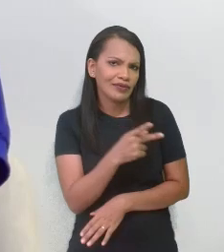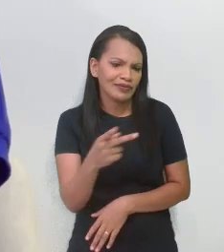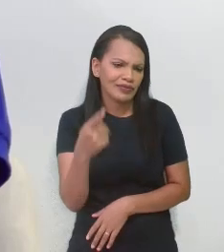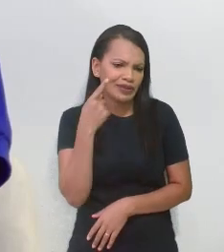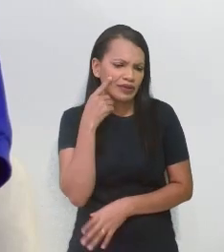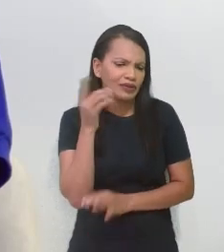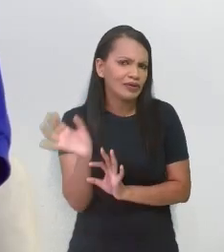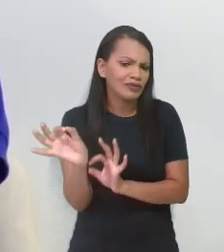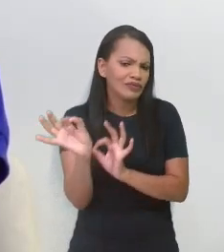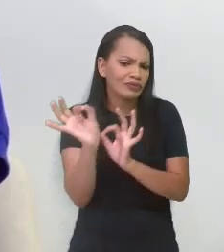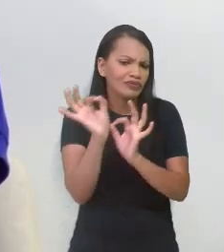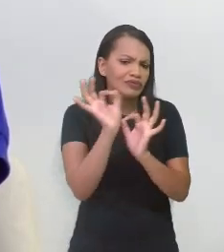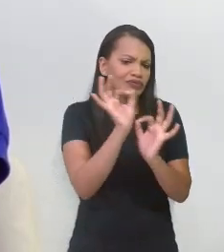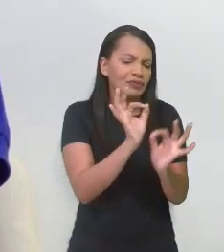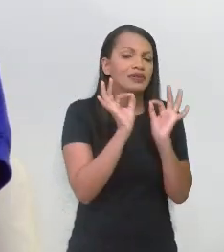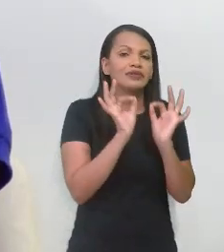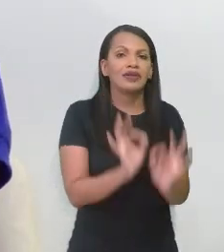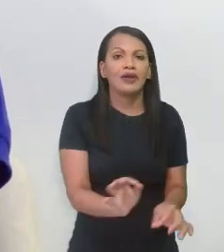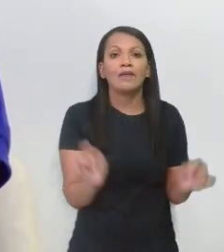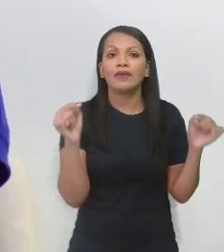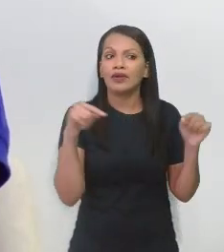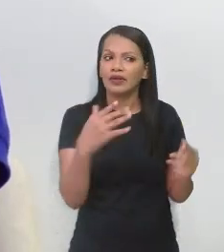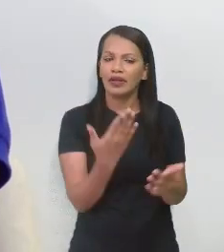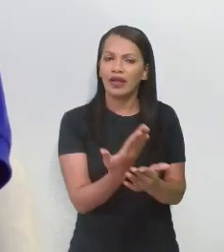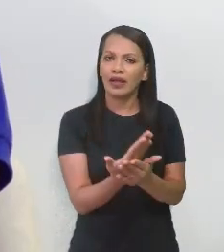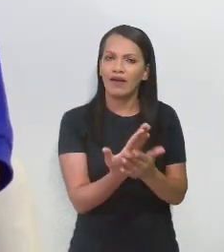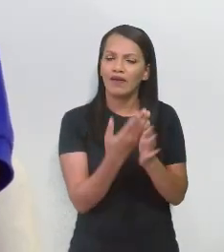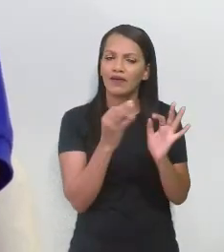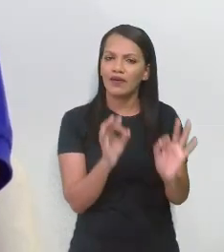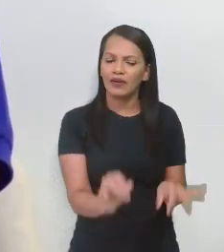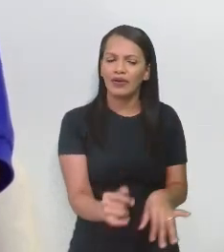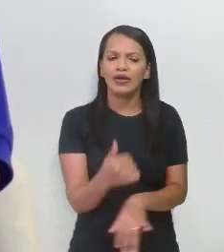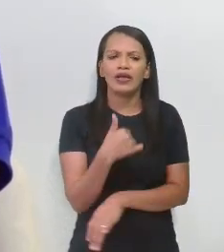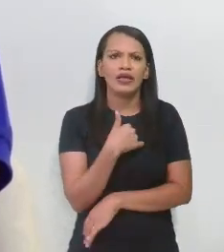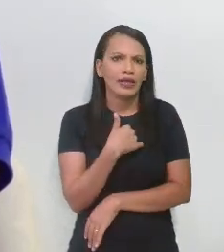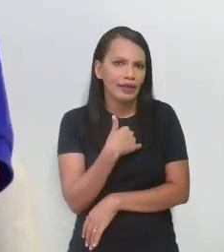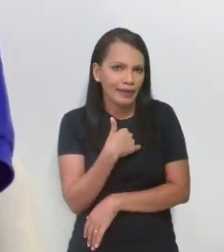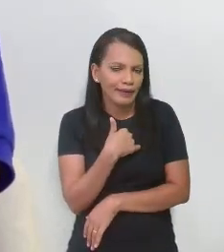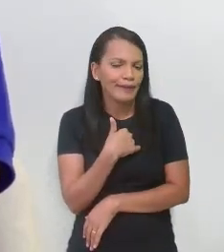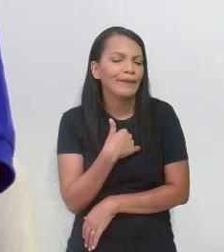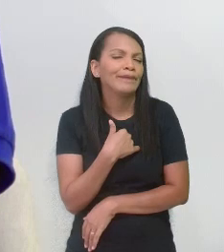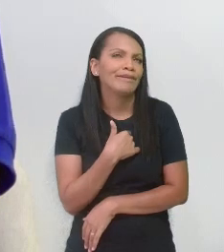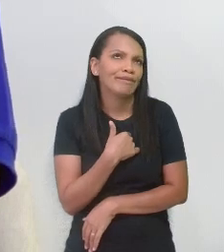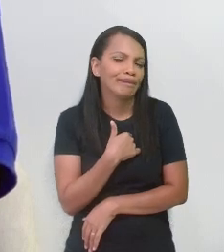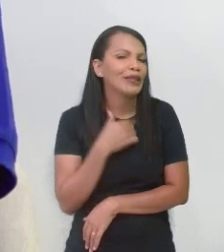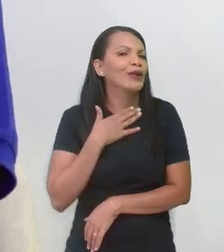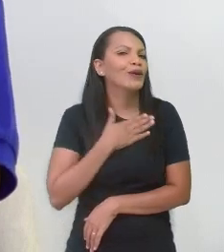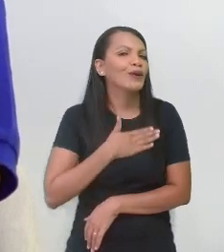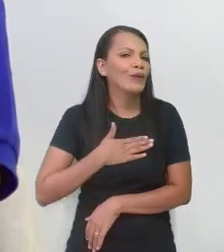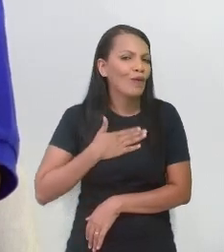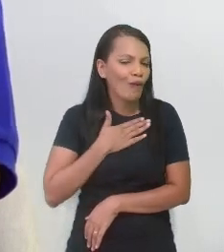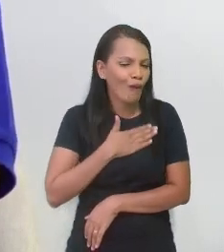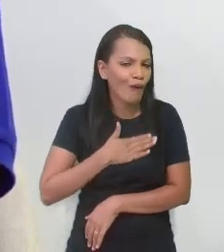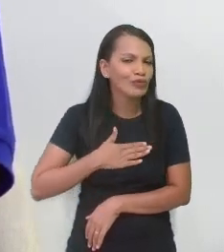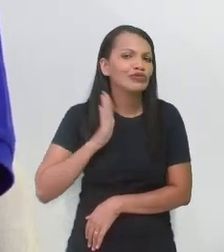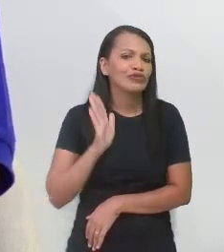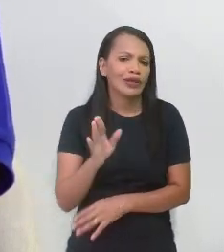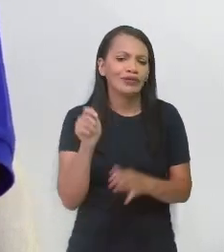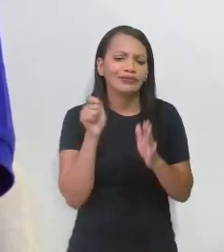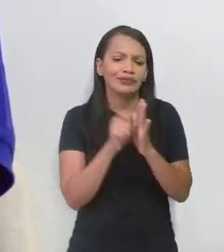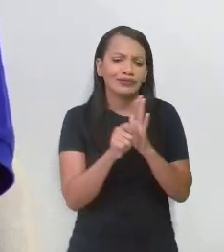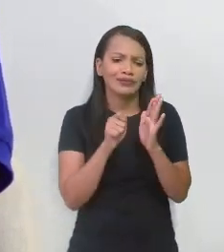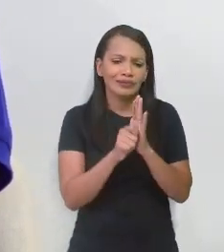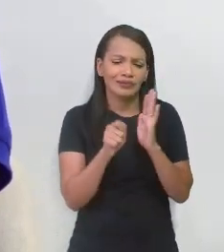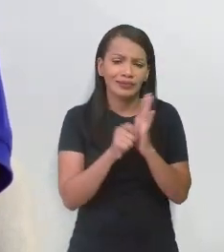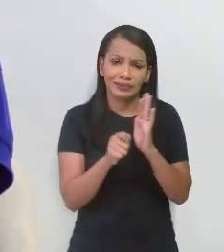estão acompanhando com certeza por aqui as aulas. Eu sou suspeita, porque eu já até me aventurei a escrever